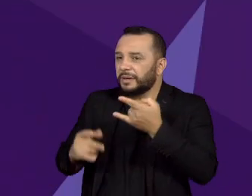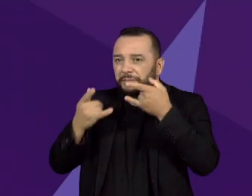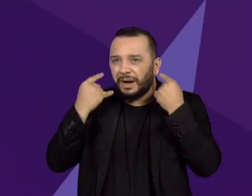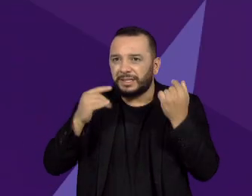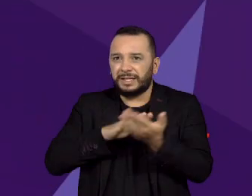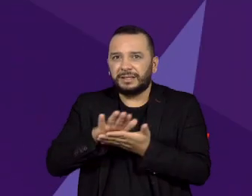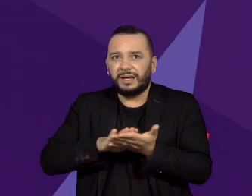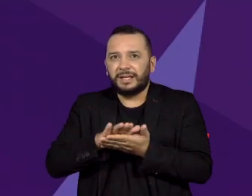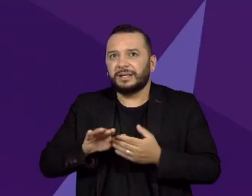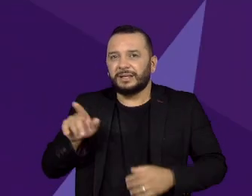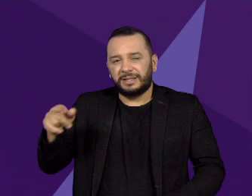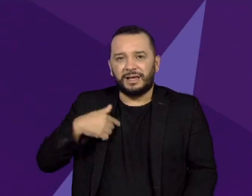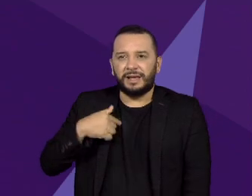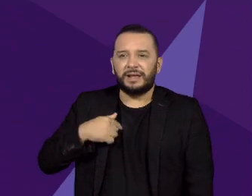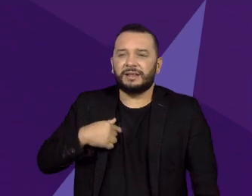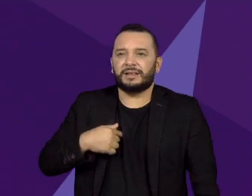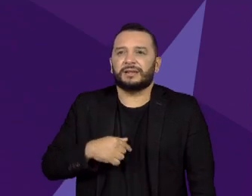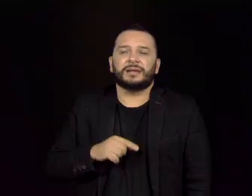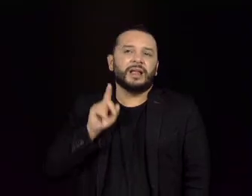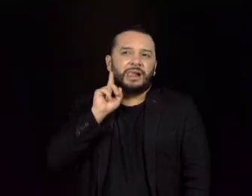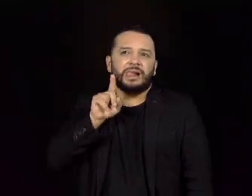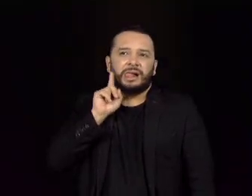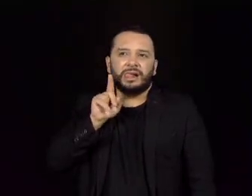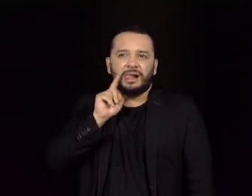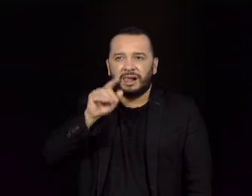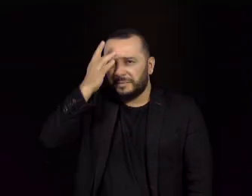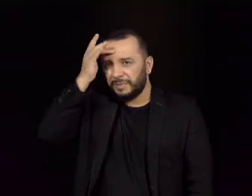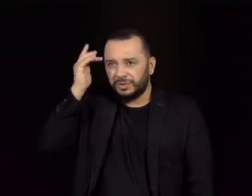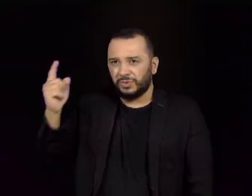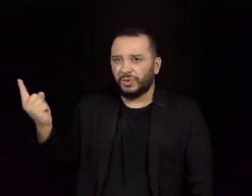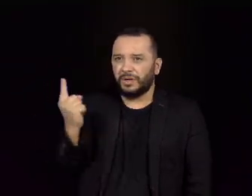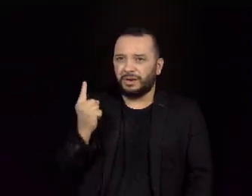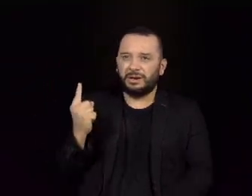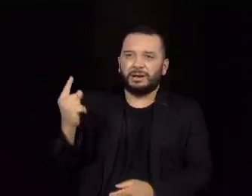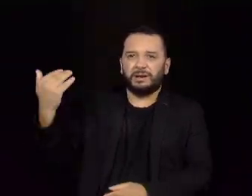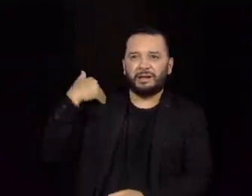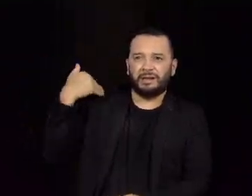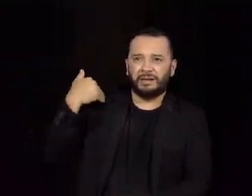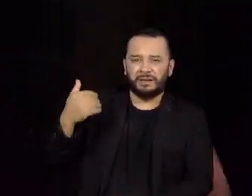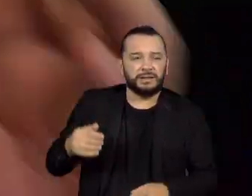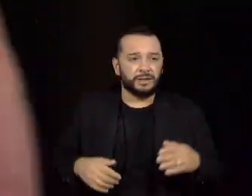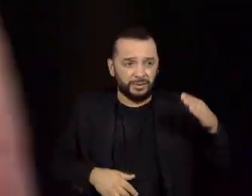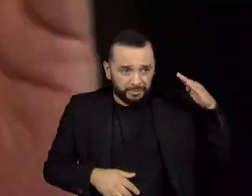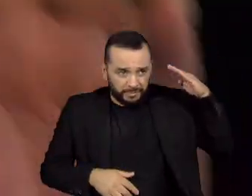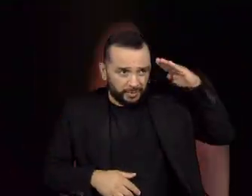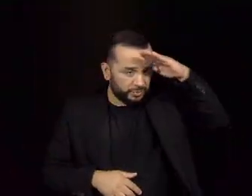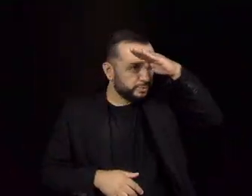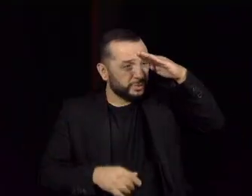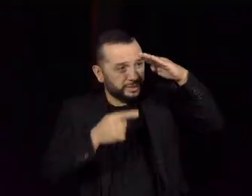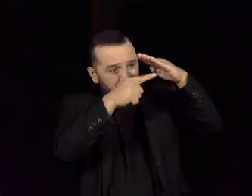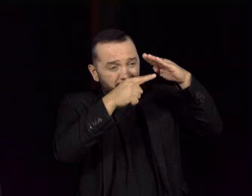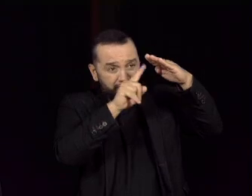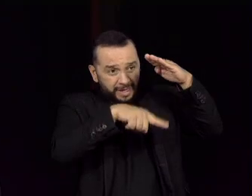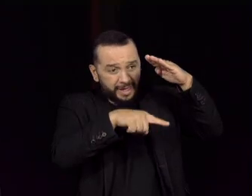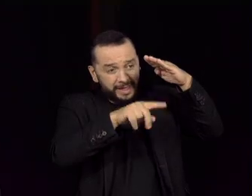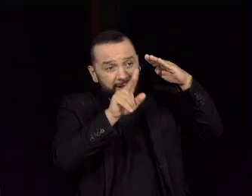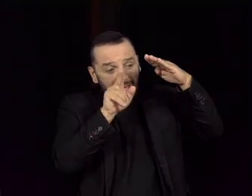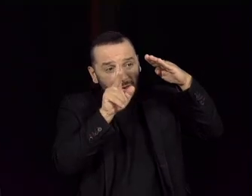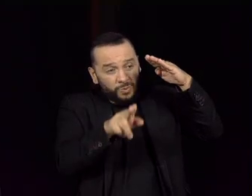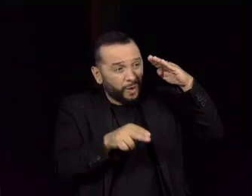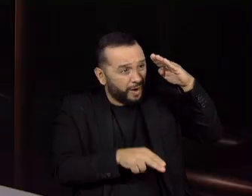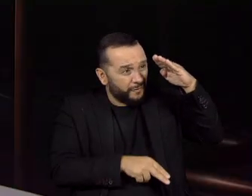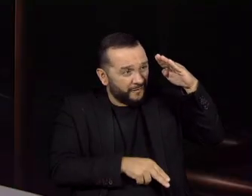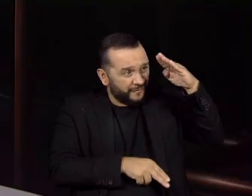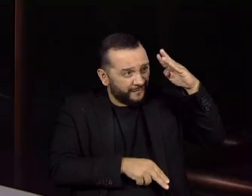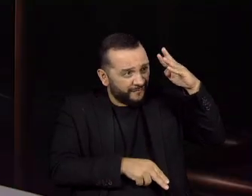ele. Que barbaridade. Me fala, o Bolsonaro é um vírus que se instala na cabeça dos ministros dele?